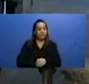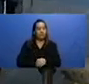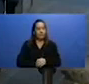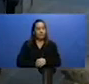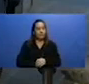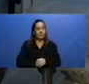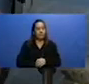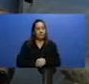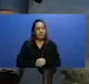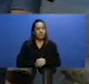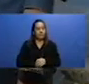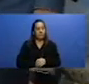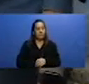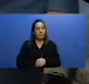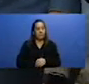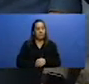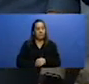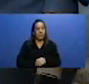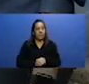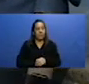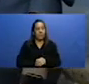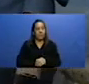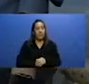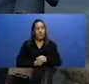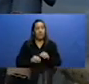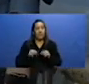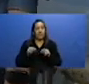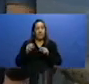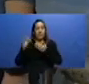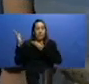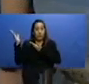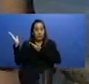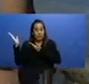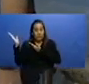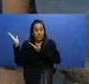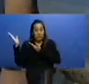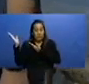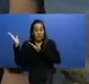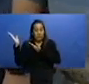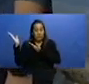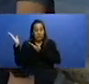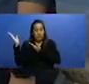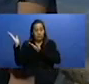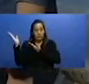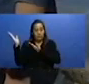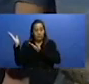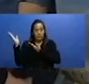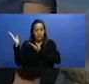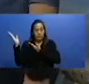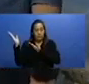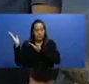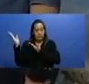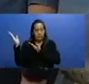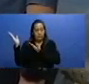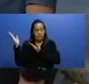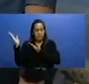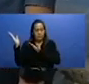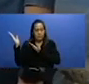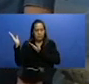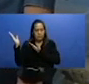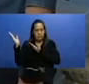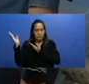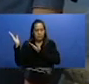vendo aqui, ó, que a mesma formação de pontinhos é a mesma formação de quadros,